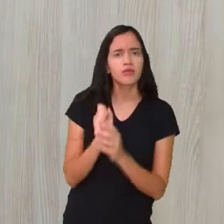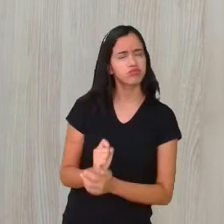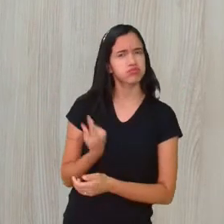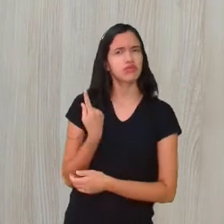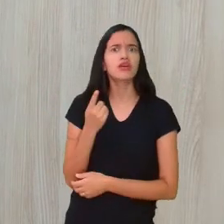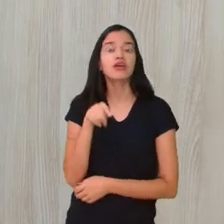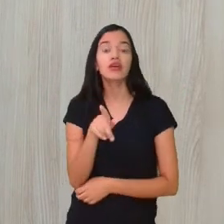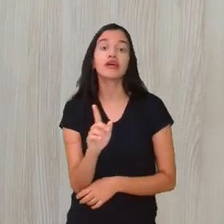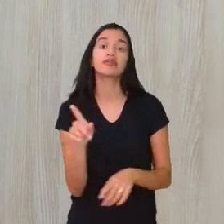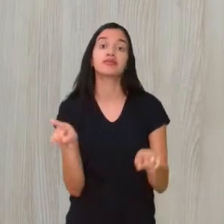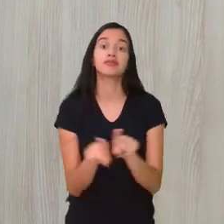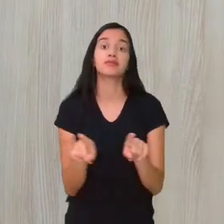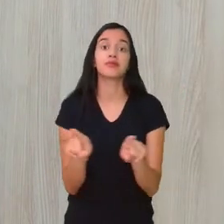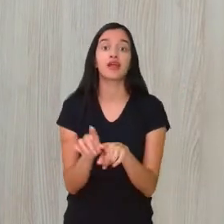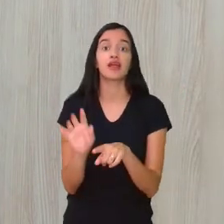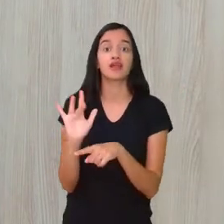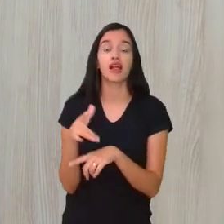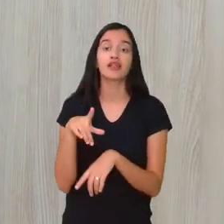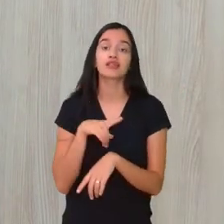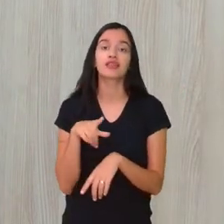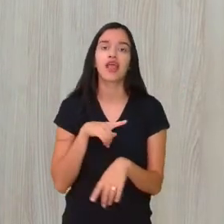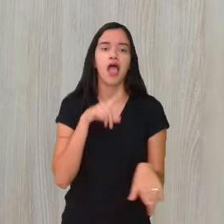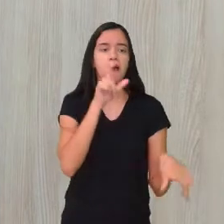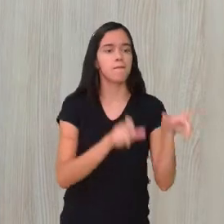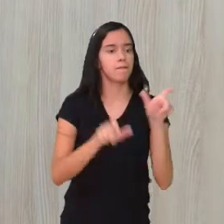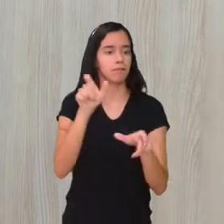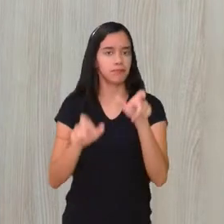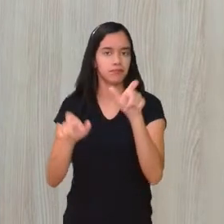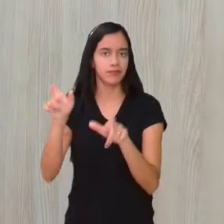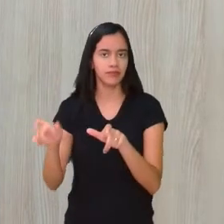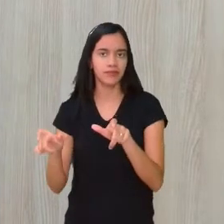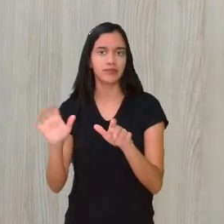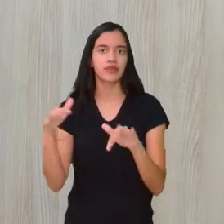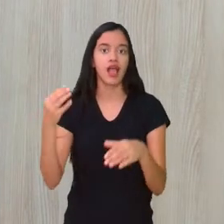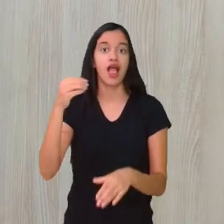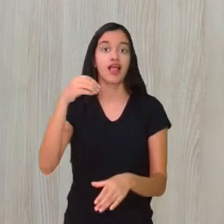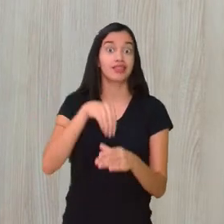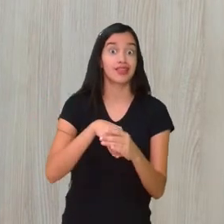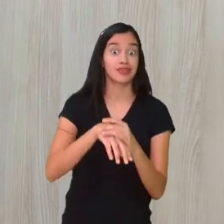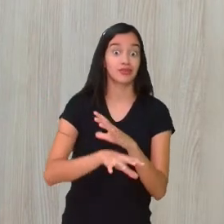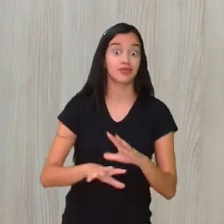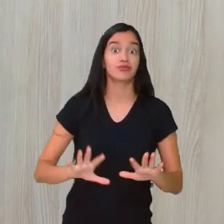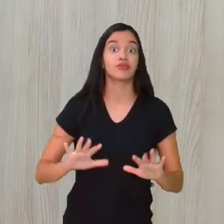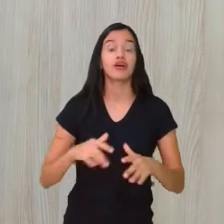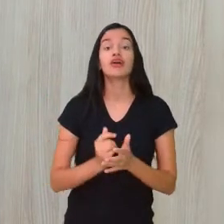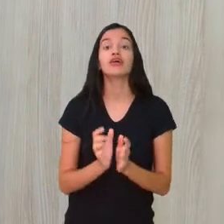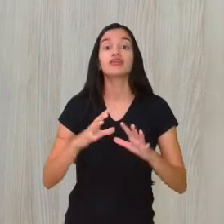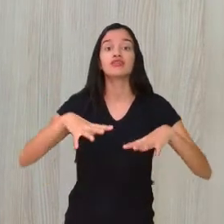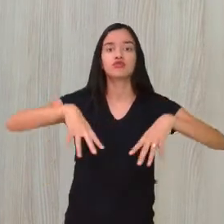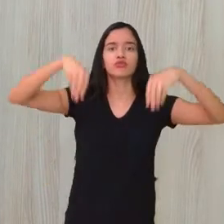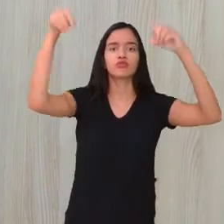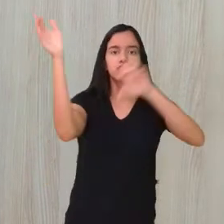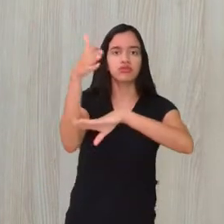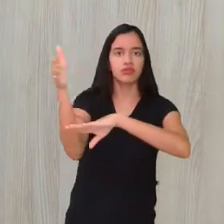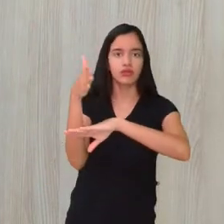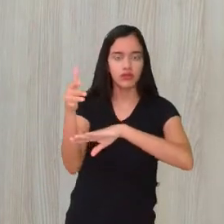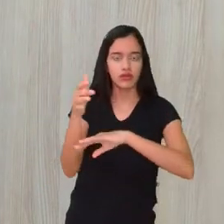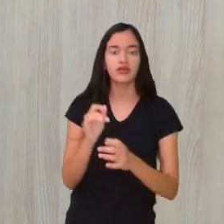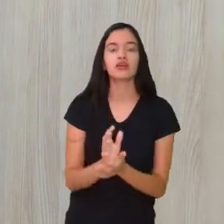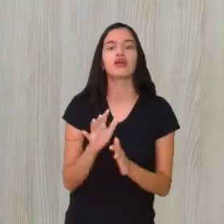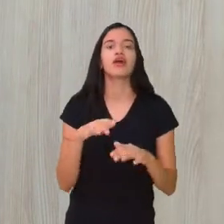estranhamento. Inclusive, nessa cena tem muitos personagens que são de dentro do castelo, né? Que ele ali tá na cena